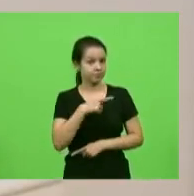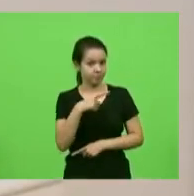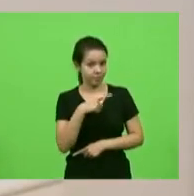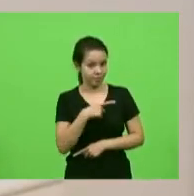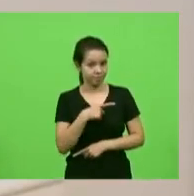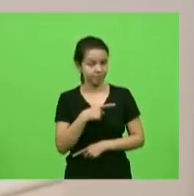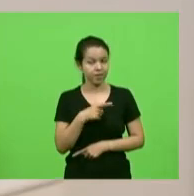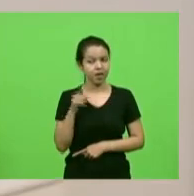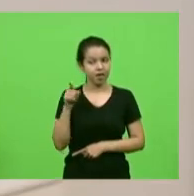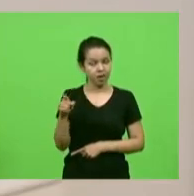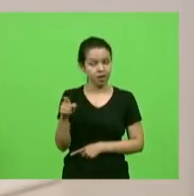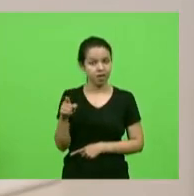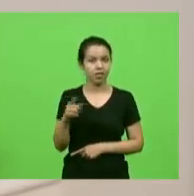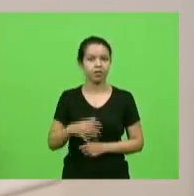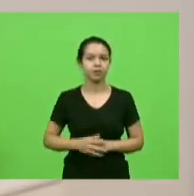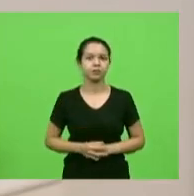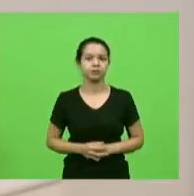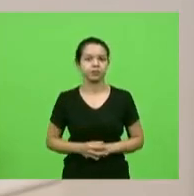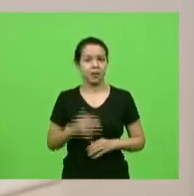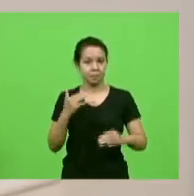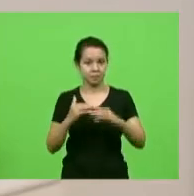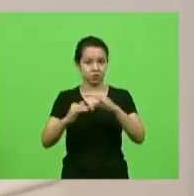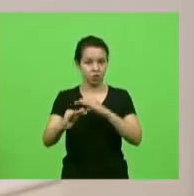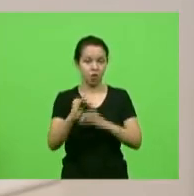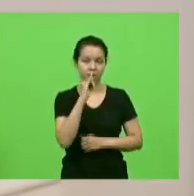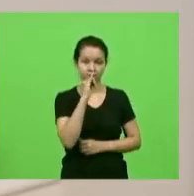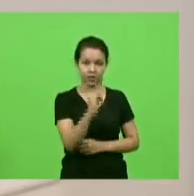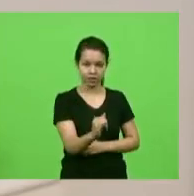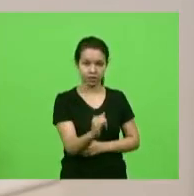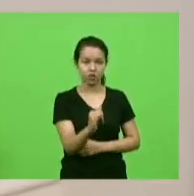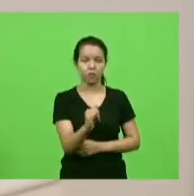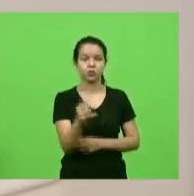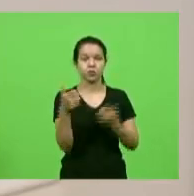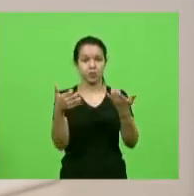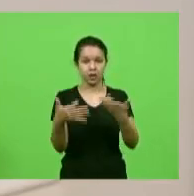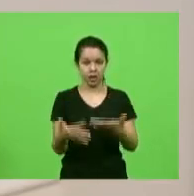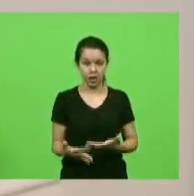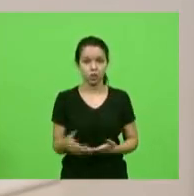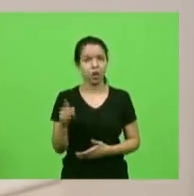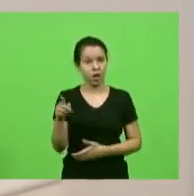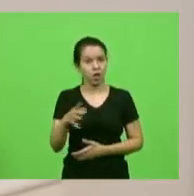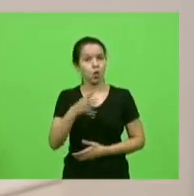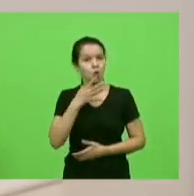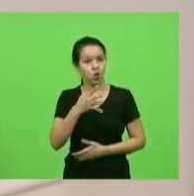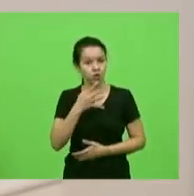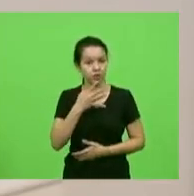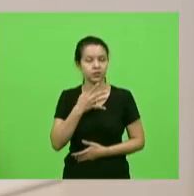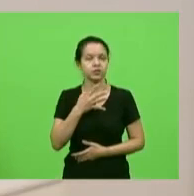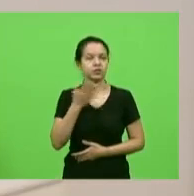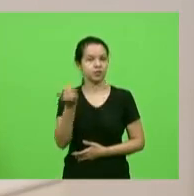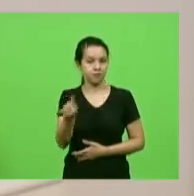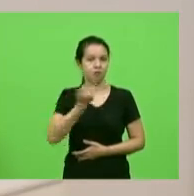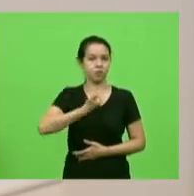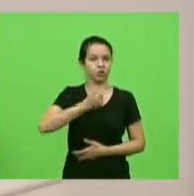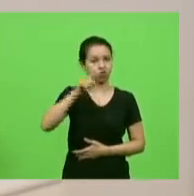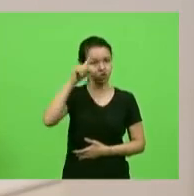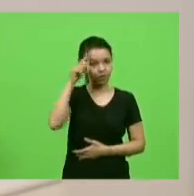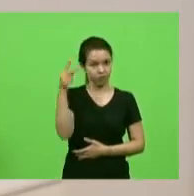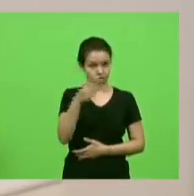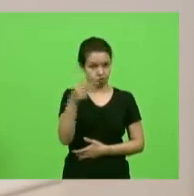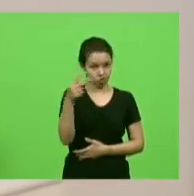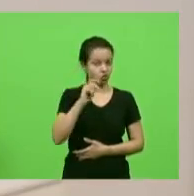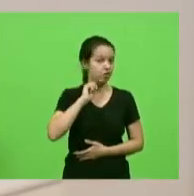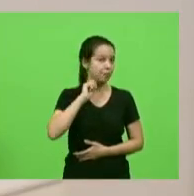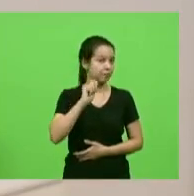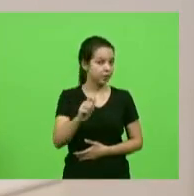encaminhou a manifestação dizendo que teria tomado conhecimento dia 22 de abril, ele não estava